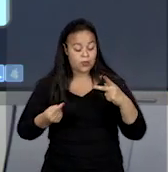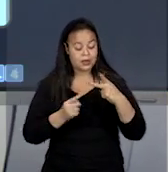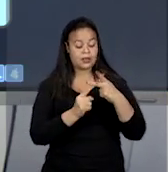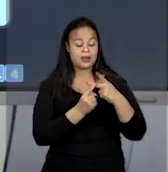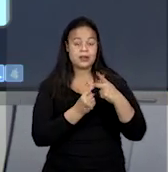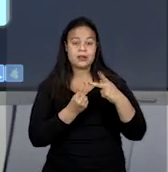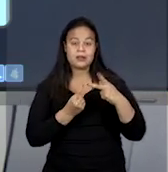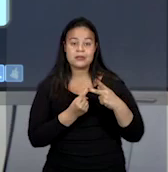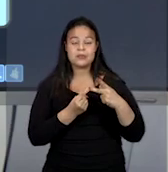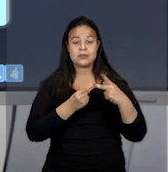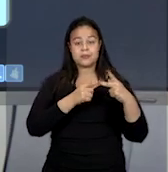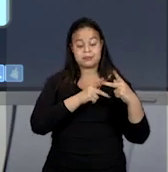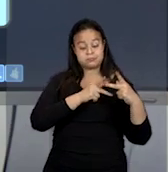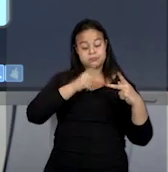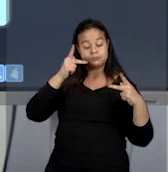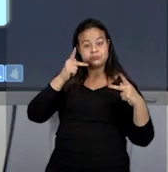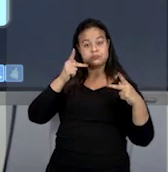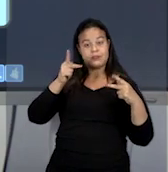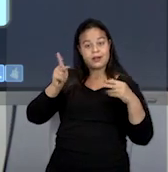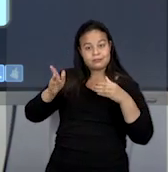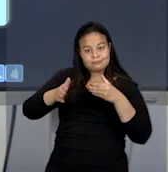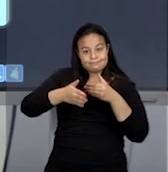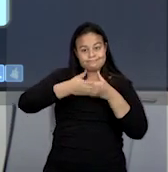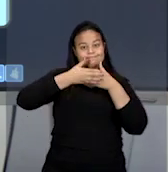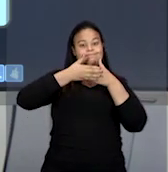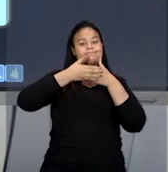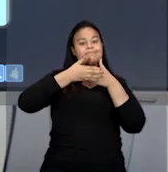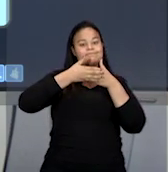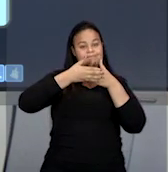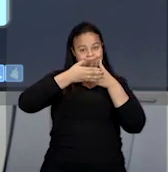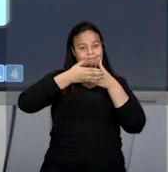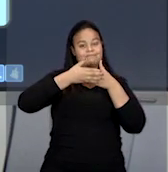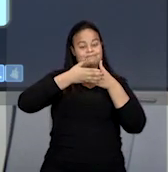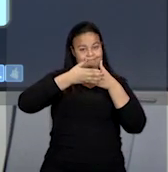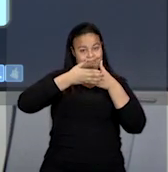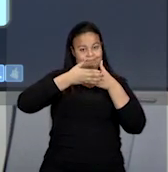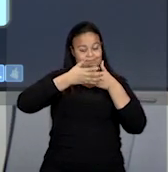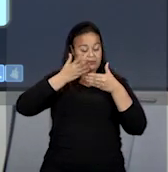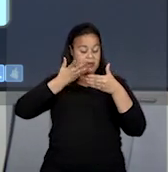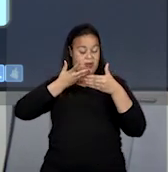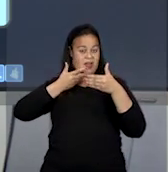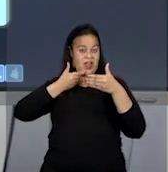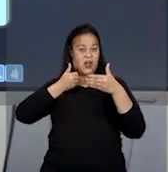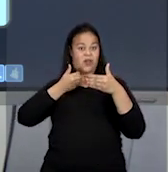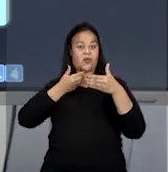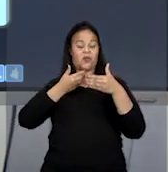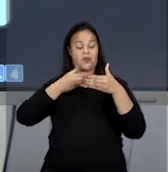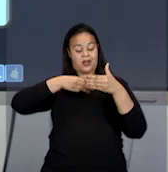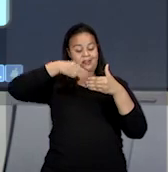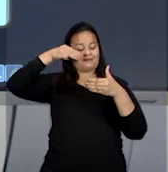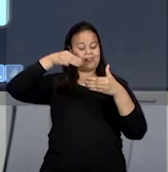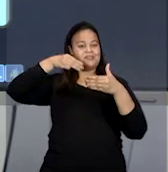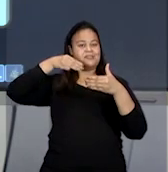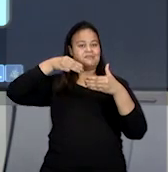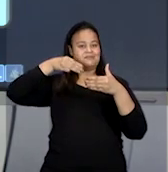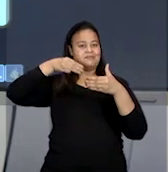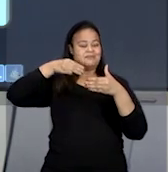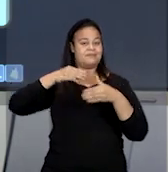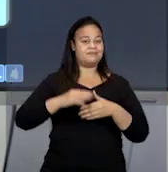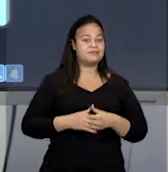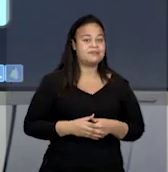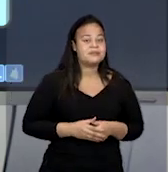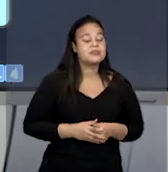ó, inibir a questão aqui, a ação do alelo do gene Mzão. Ou seja, e